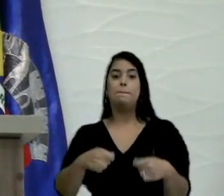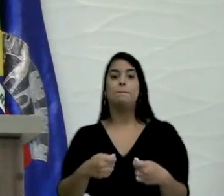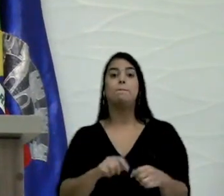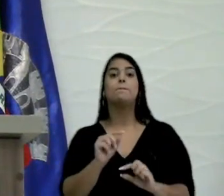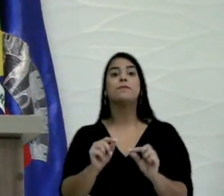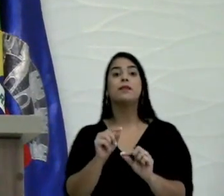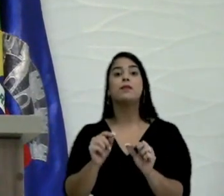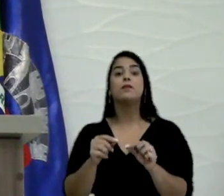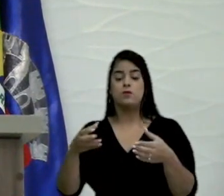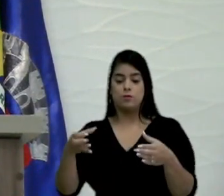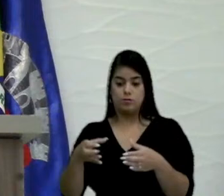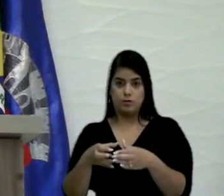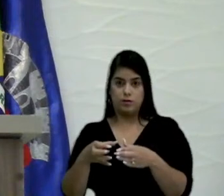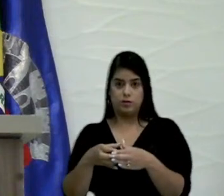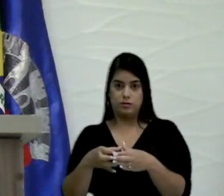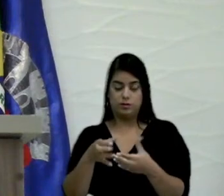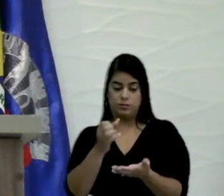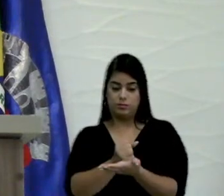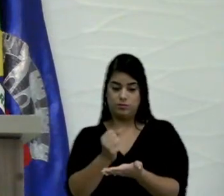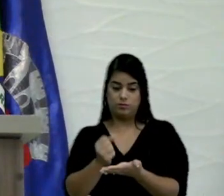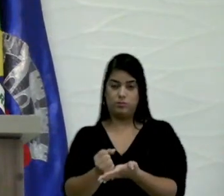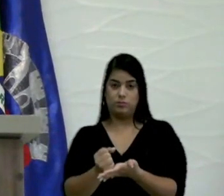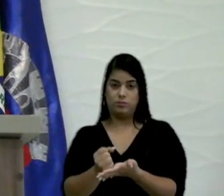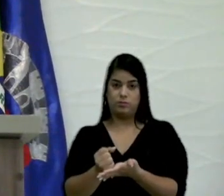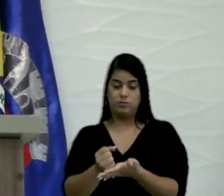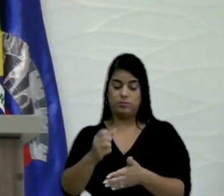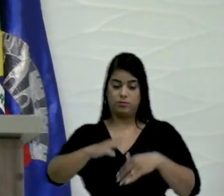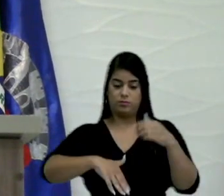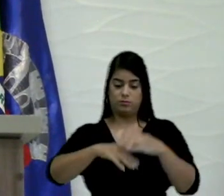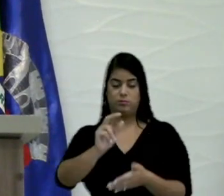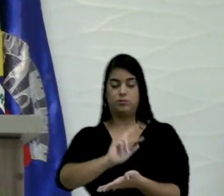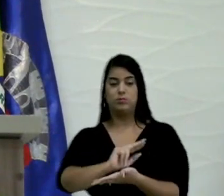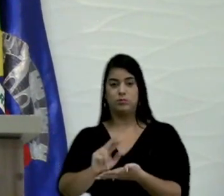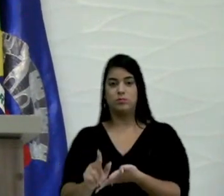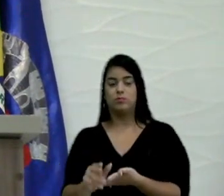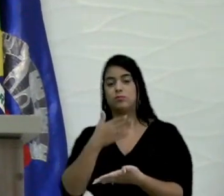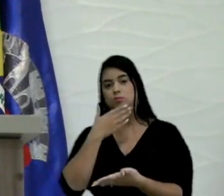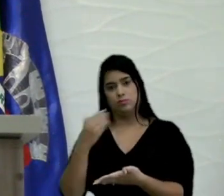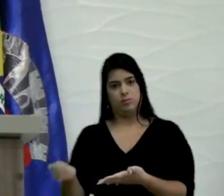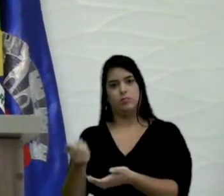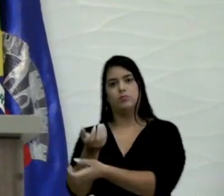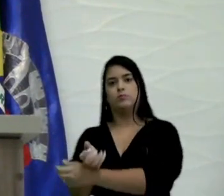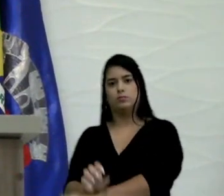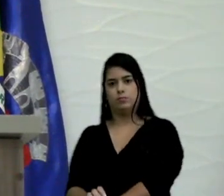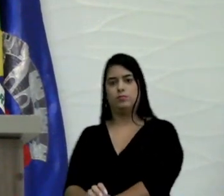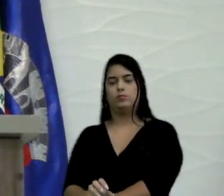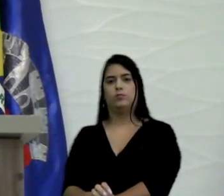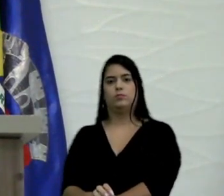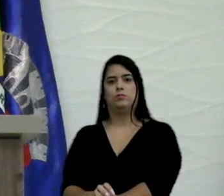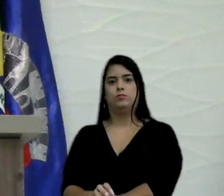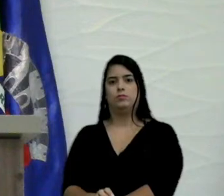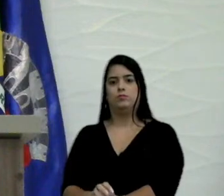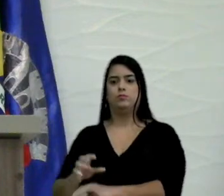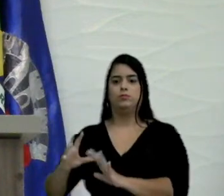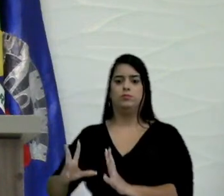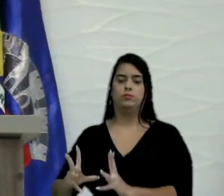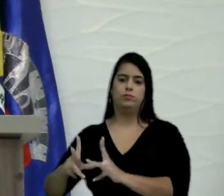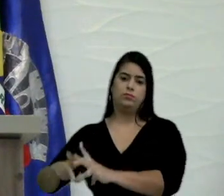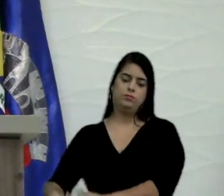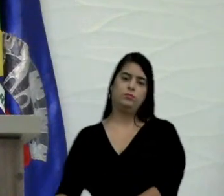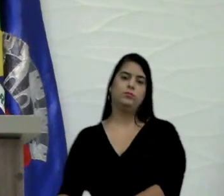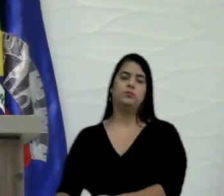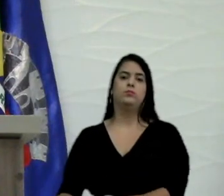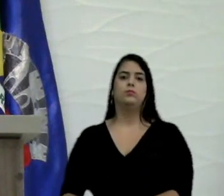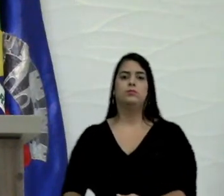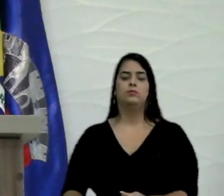a equipe de coleta noturna para que possamos melhorar né Essa retirada de lixo e Metralha do nosso município então que a gente